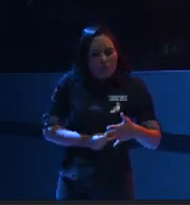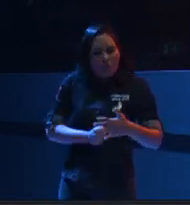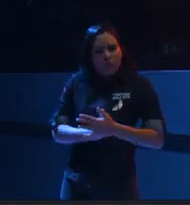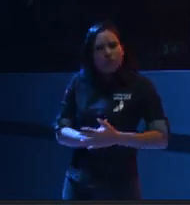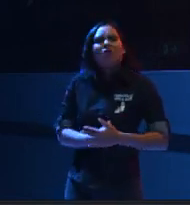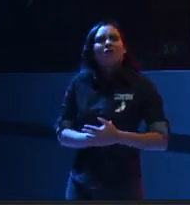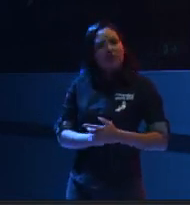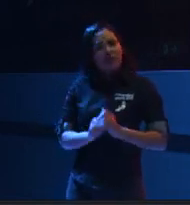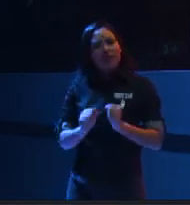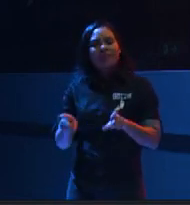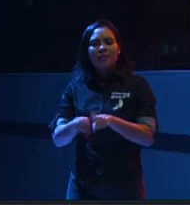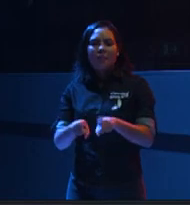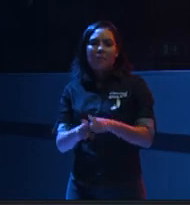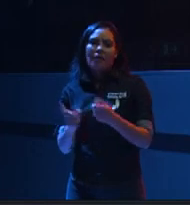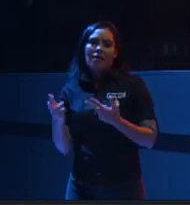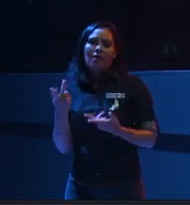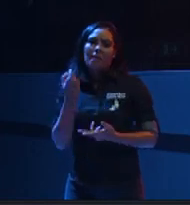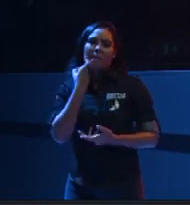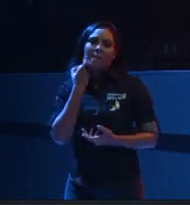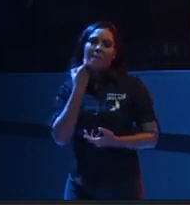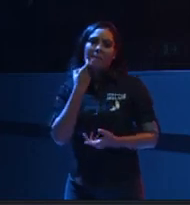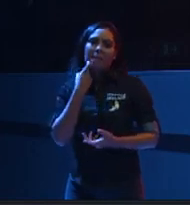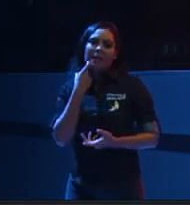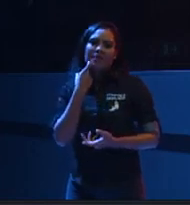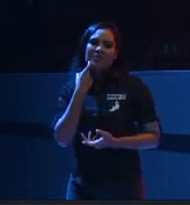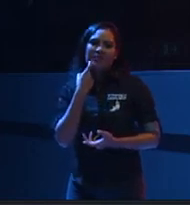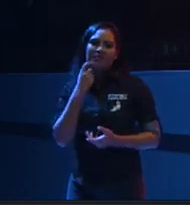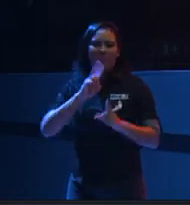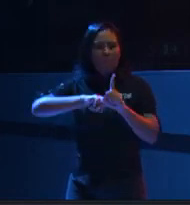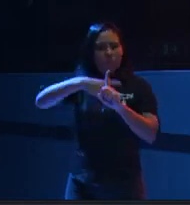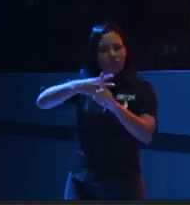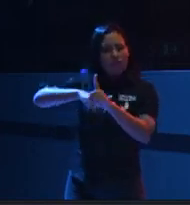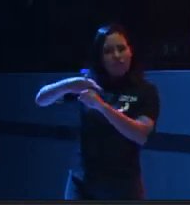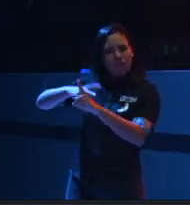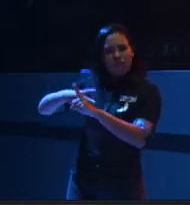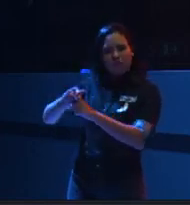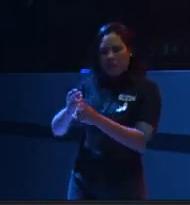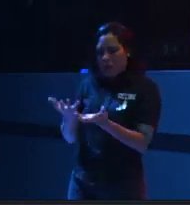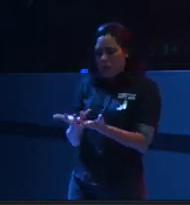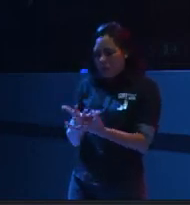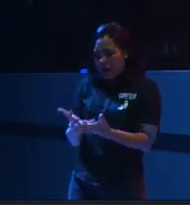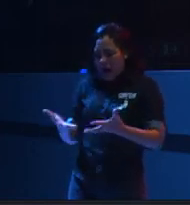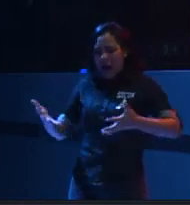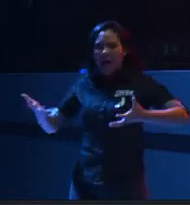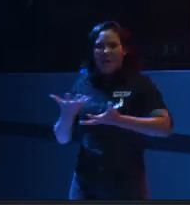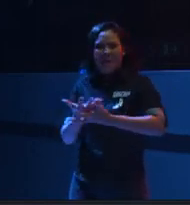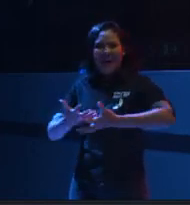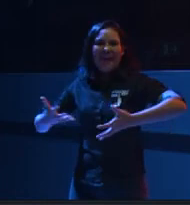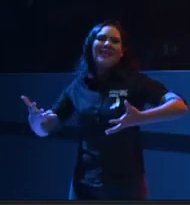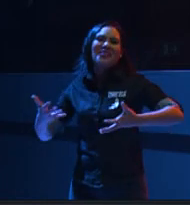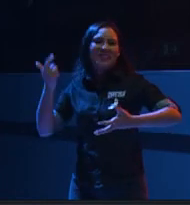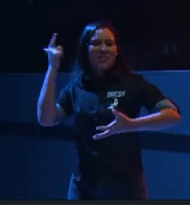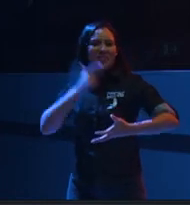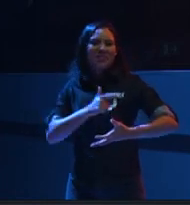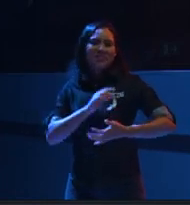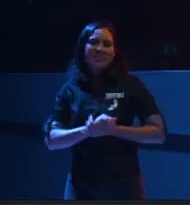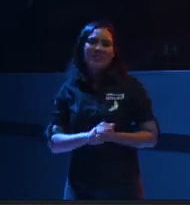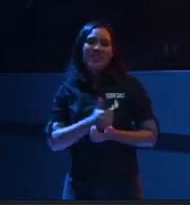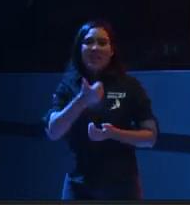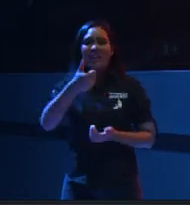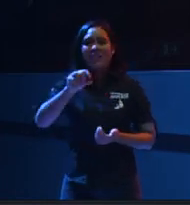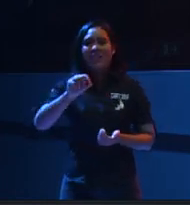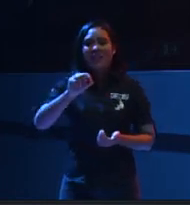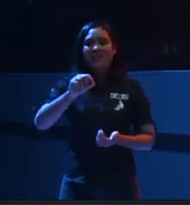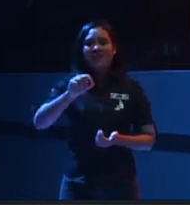fez o mesmo com os peixes 10 mil pessoas não eram famosos e